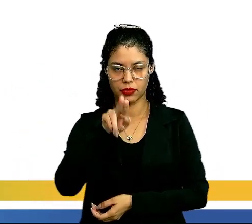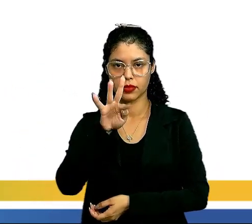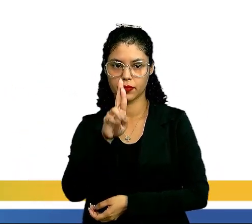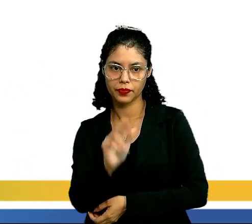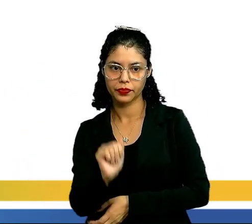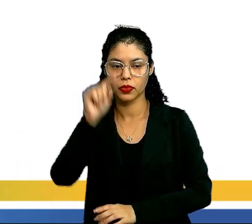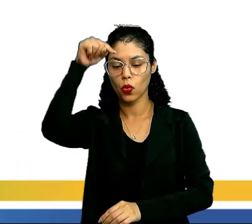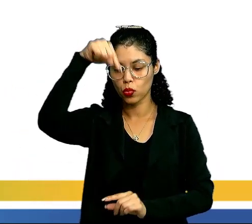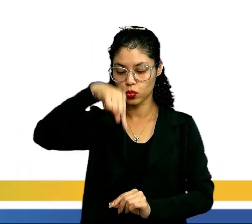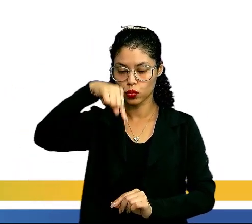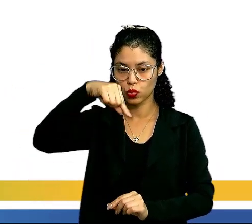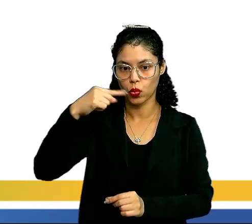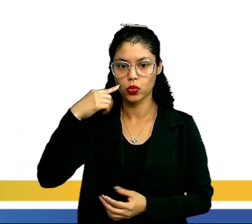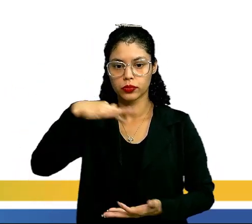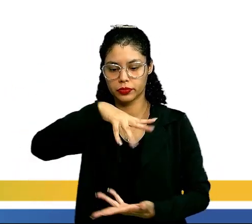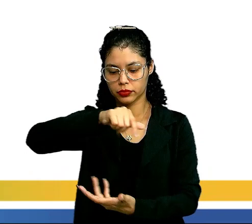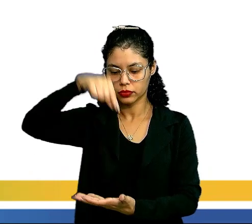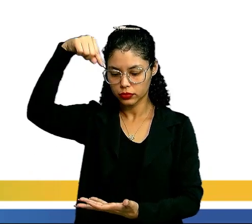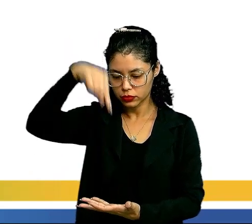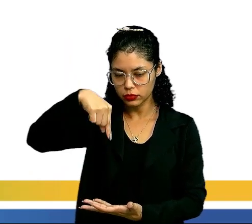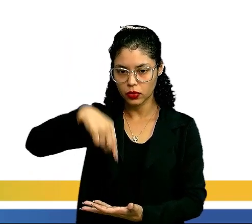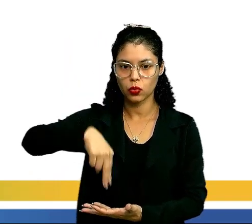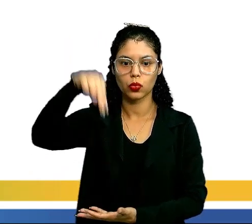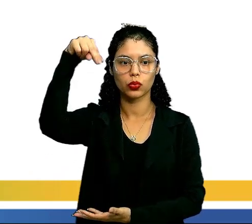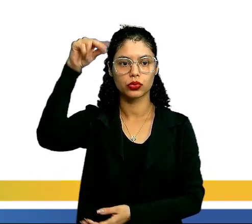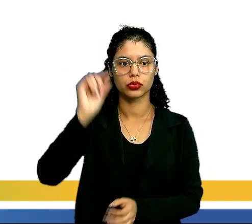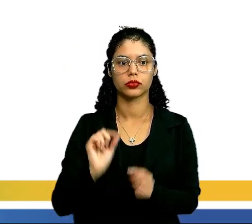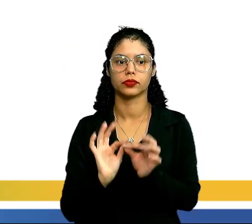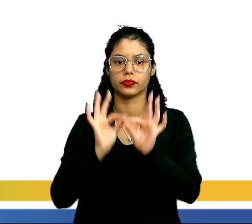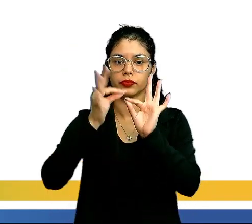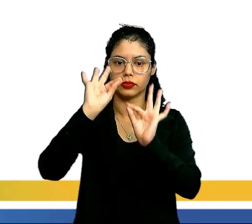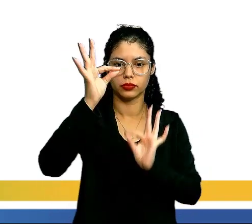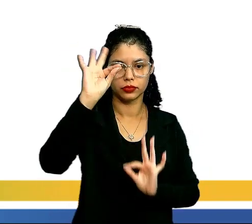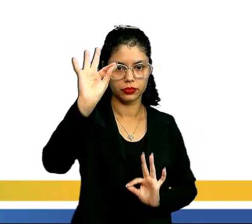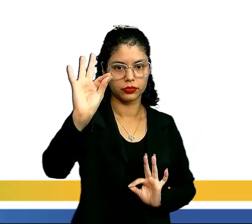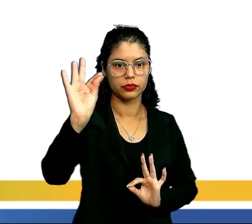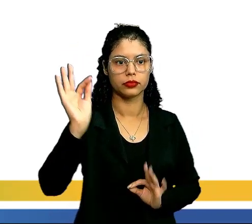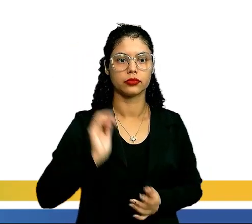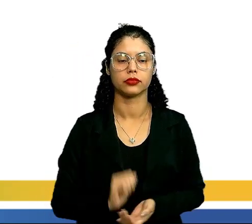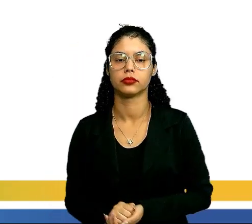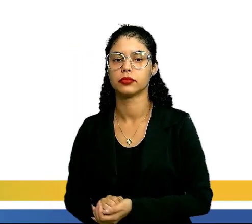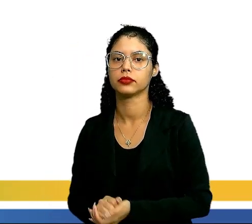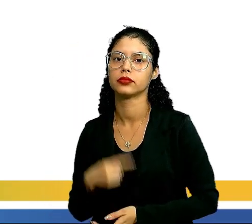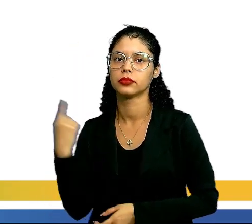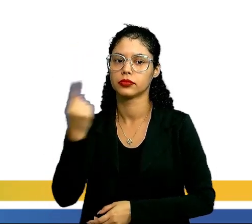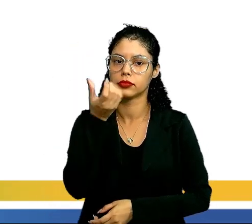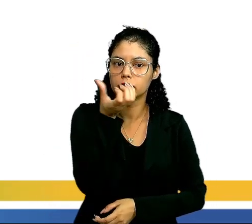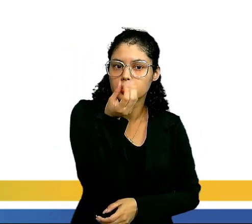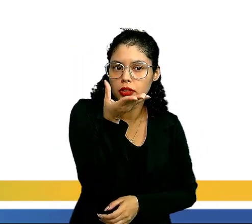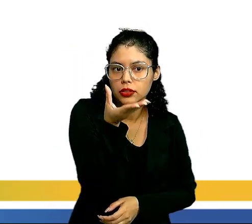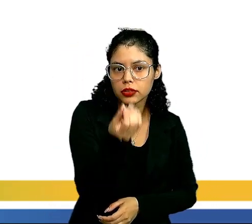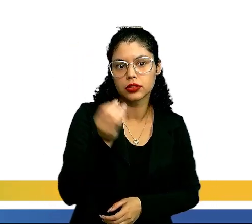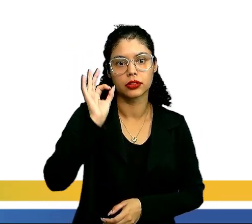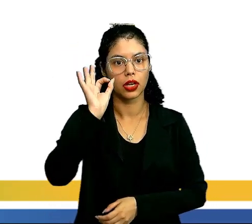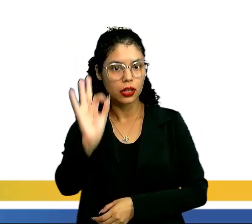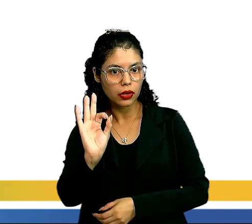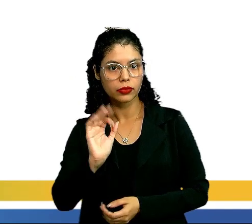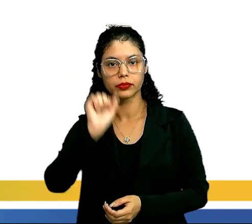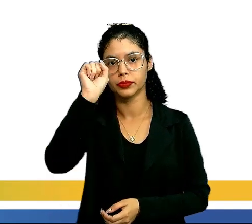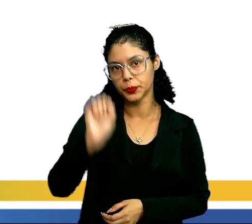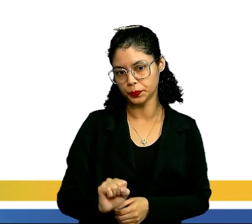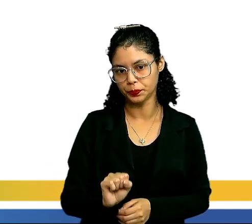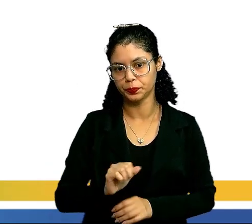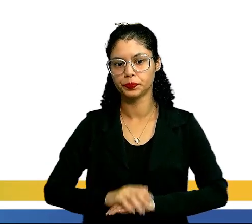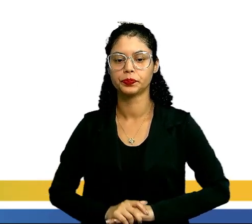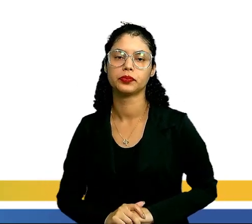tem o centro aí como sendo o Polo Norte, estendendo-se a mais ou menos aí a latitude de 60 graus